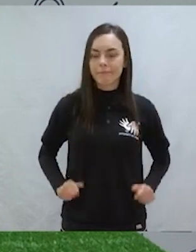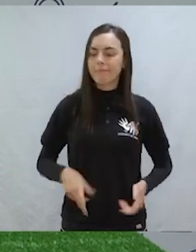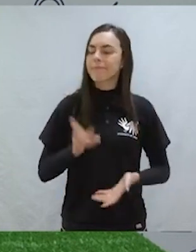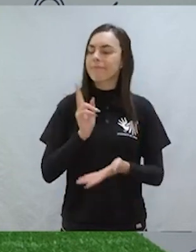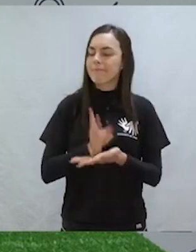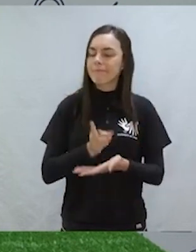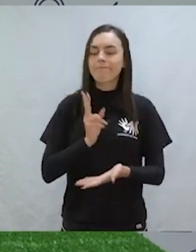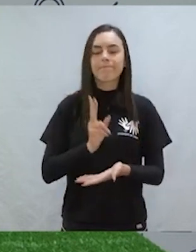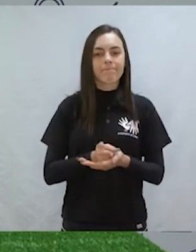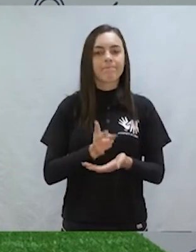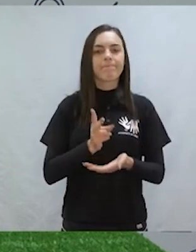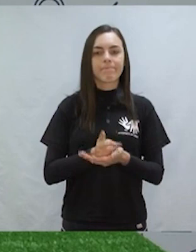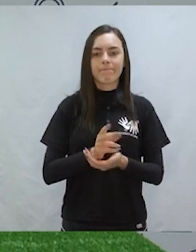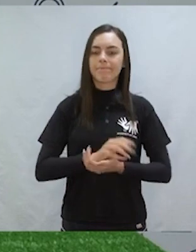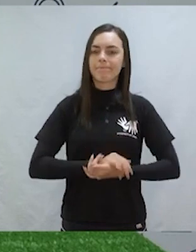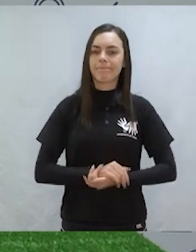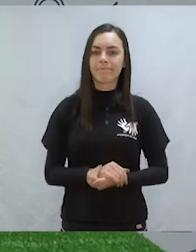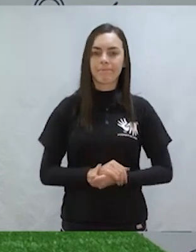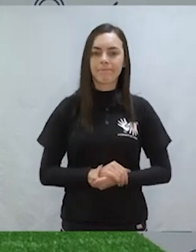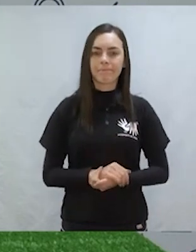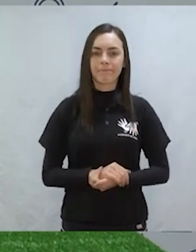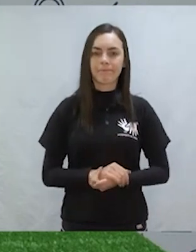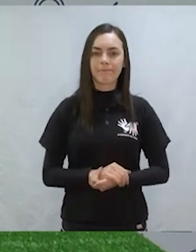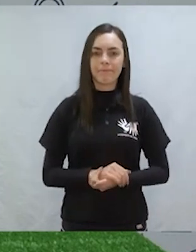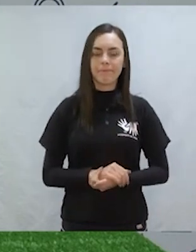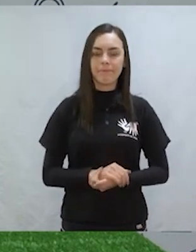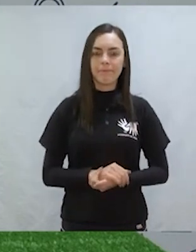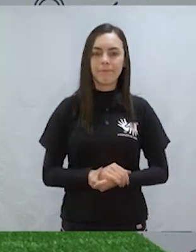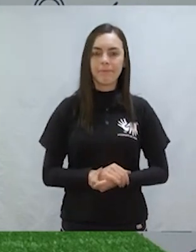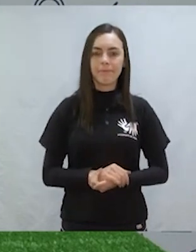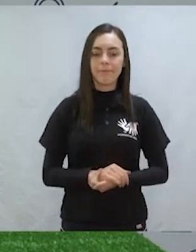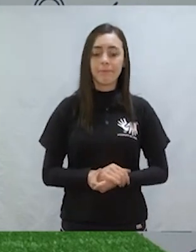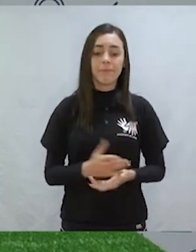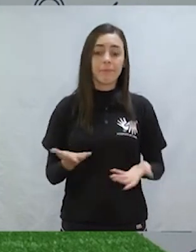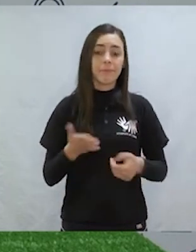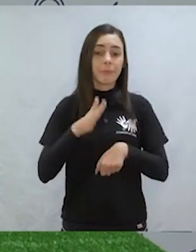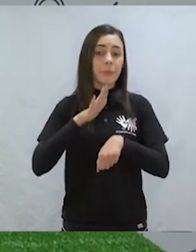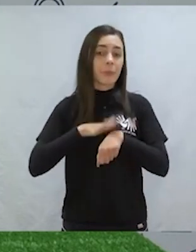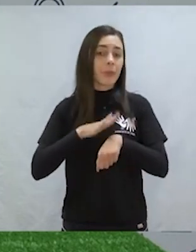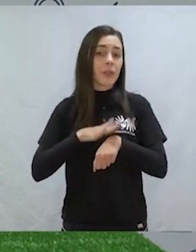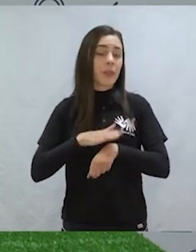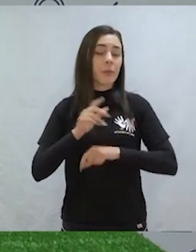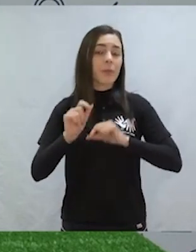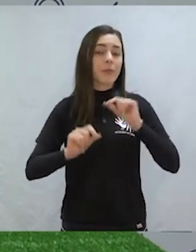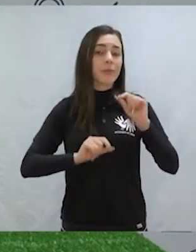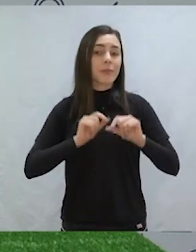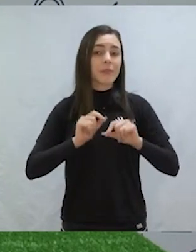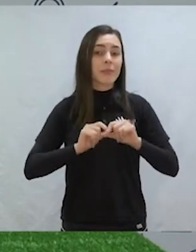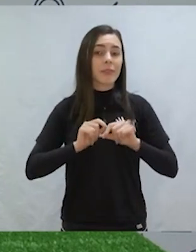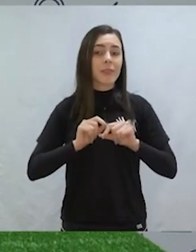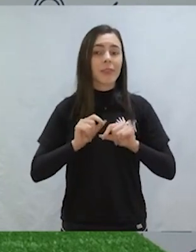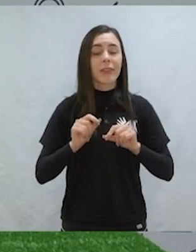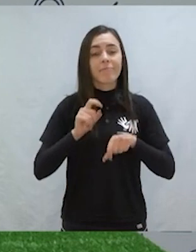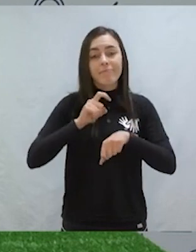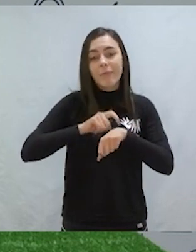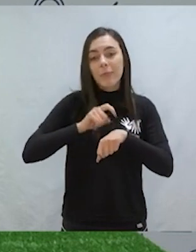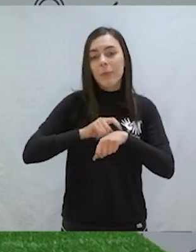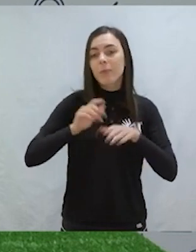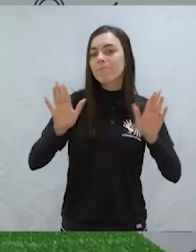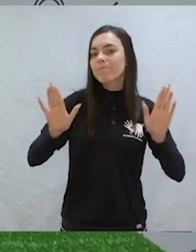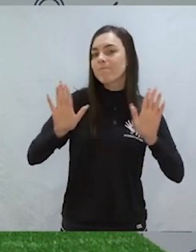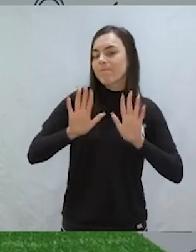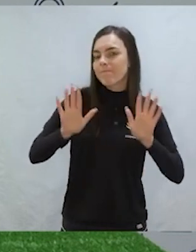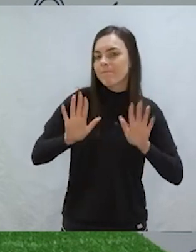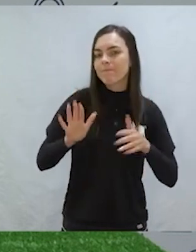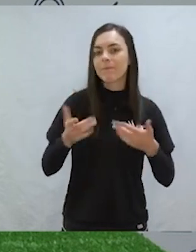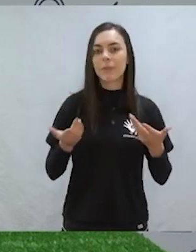mãos sempre, sempre, sempre. E quando chega este momento, é o momento da gente começar a se